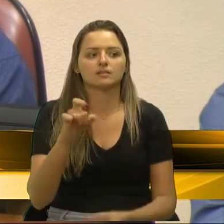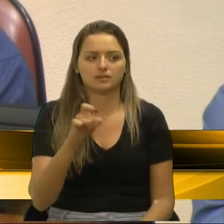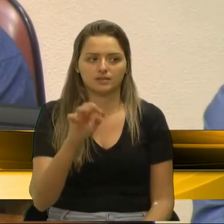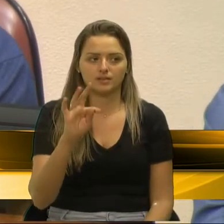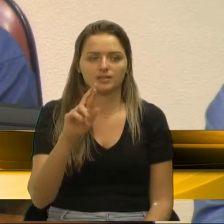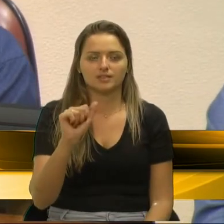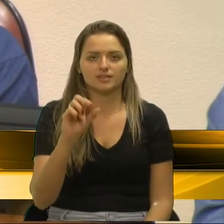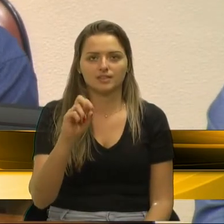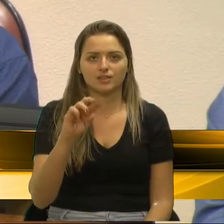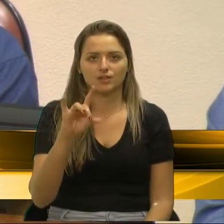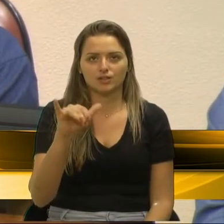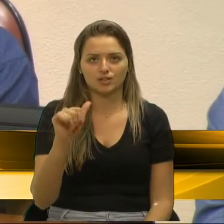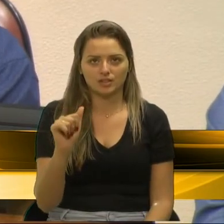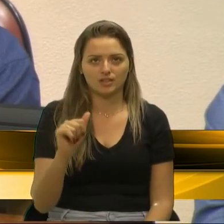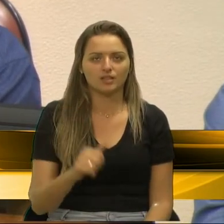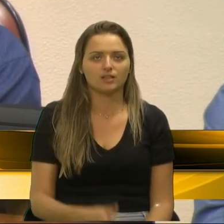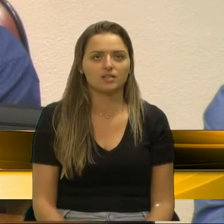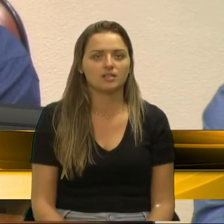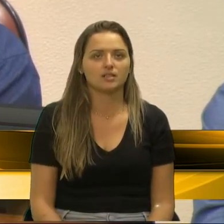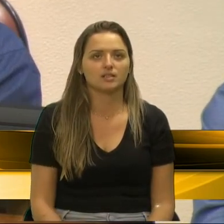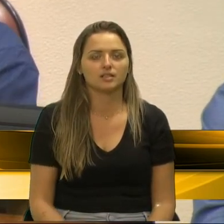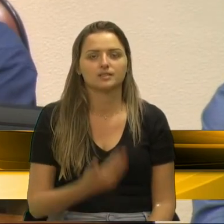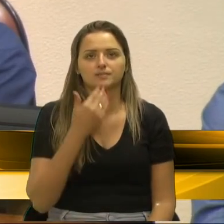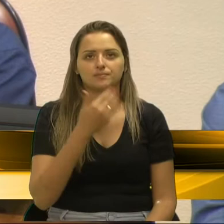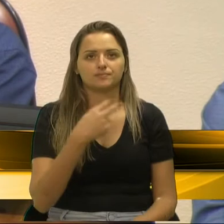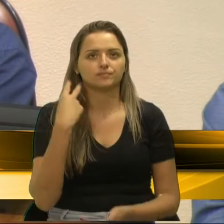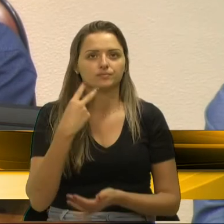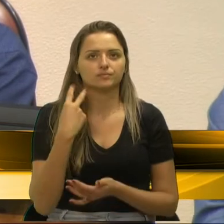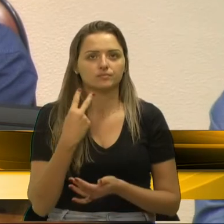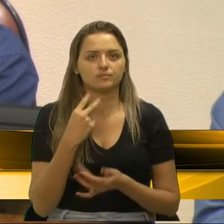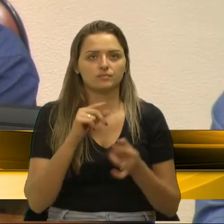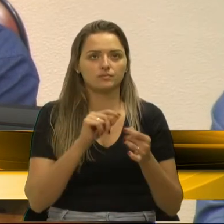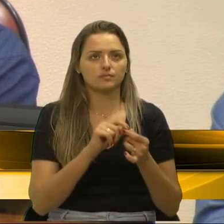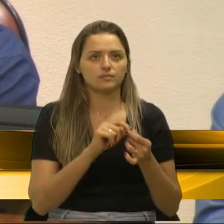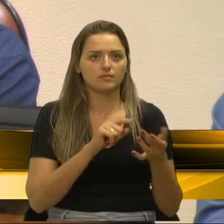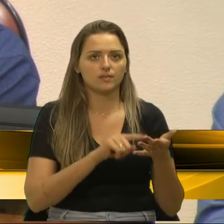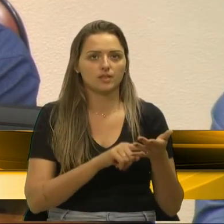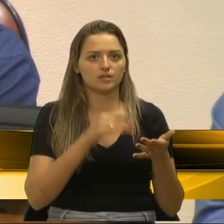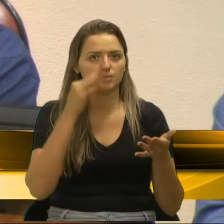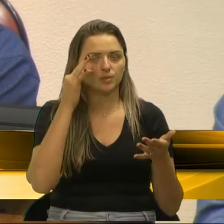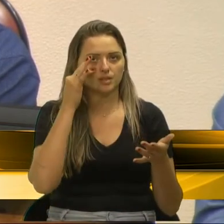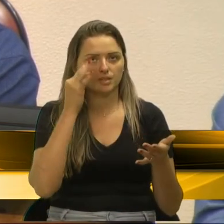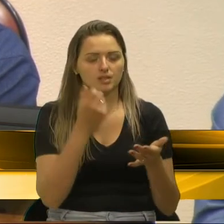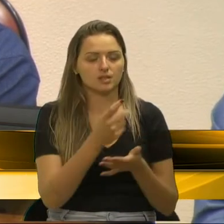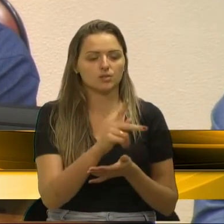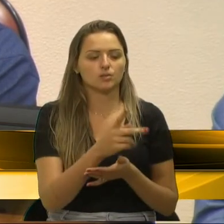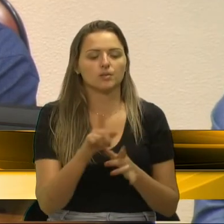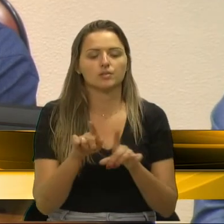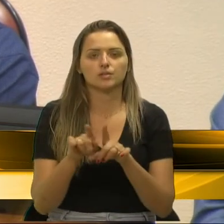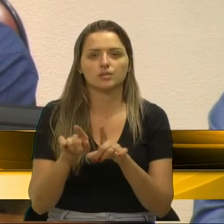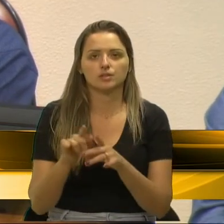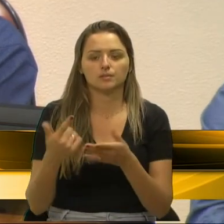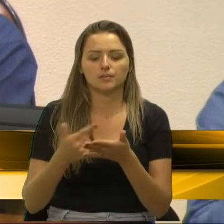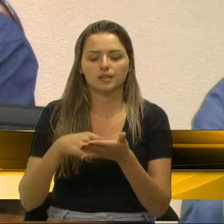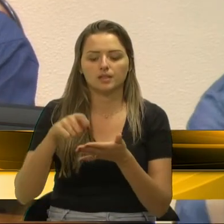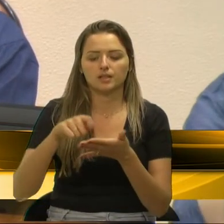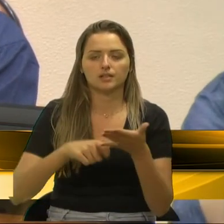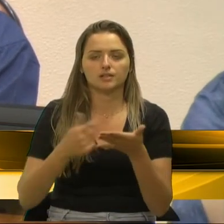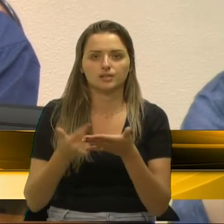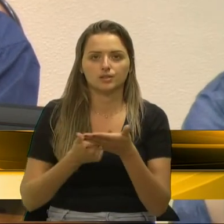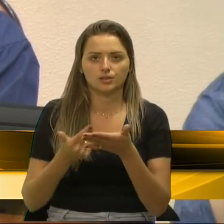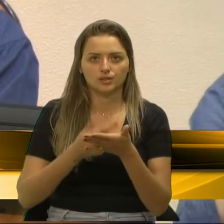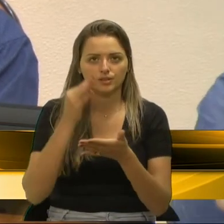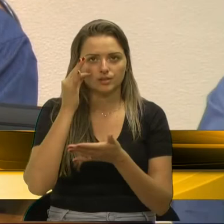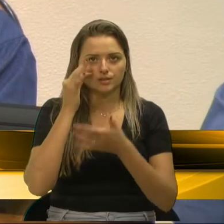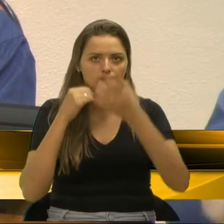da 17ª legislatura. Solicito aos vereadores que procedam ao registro de presença no terminal eletrônico e também